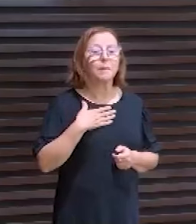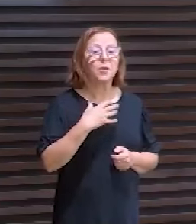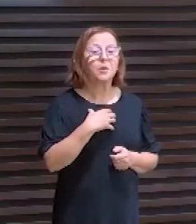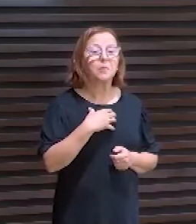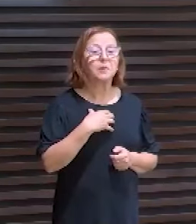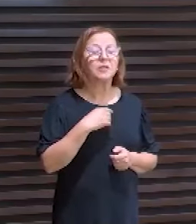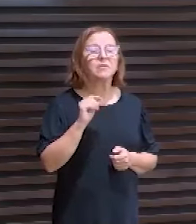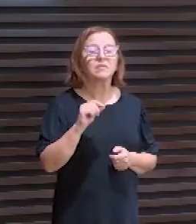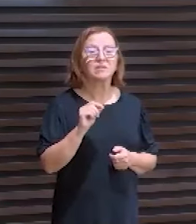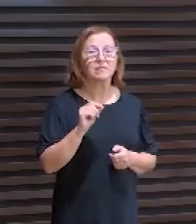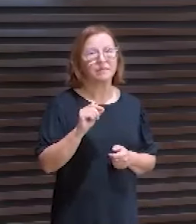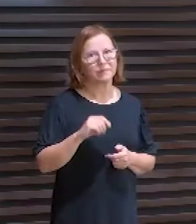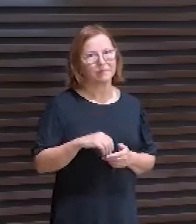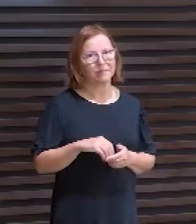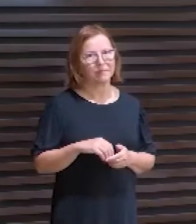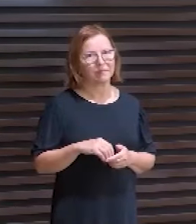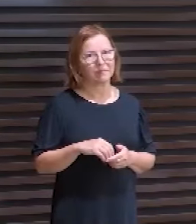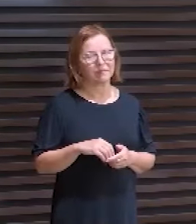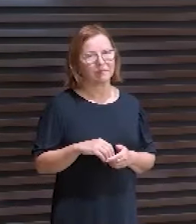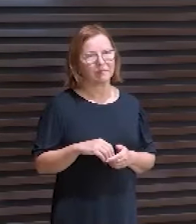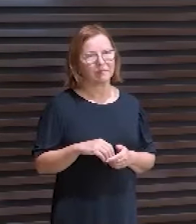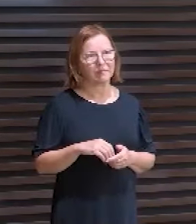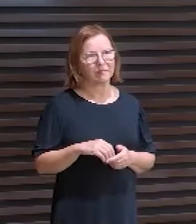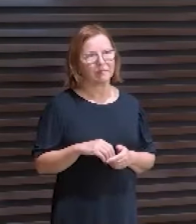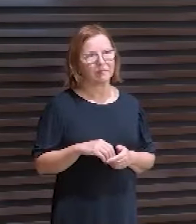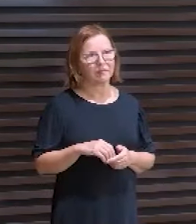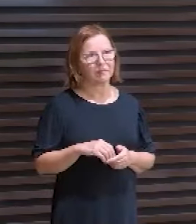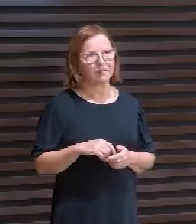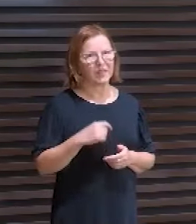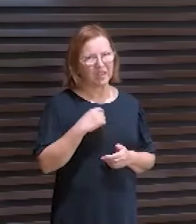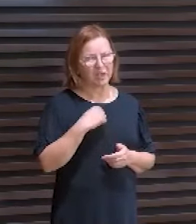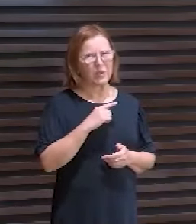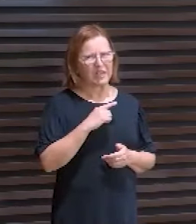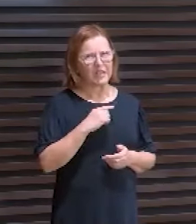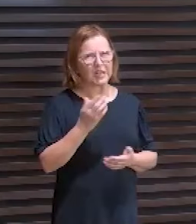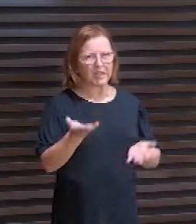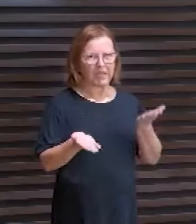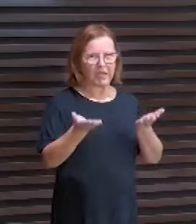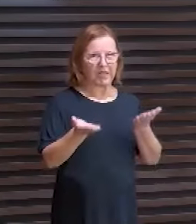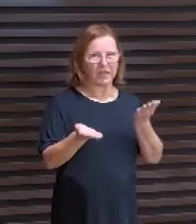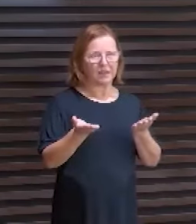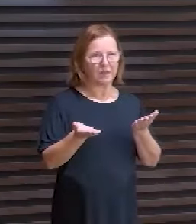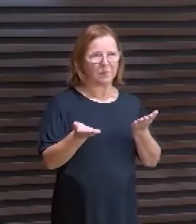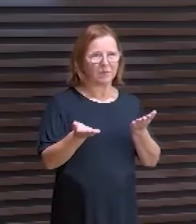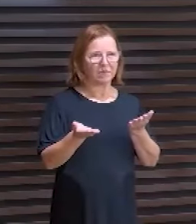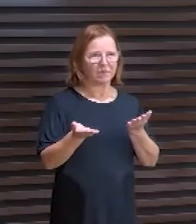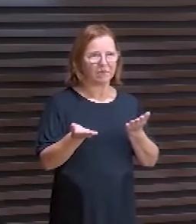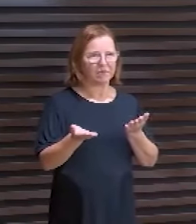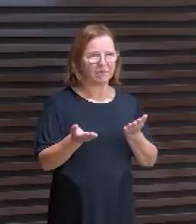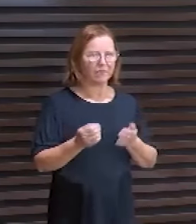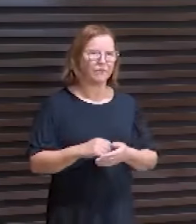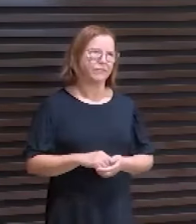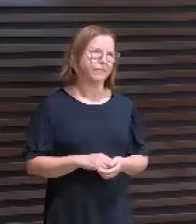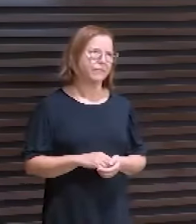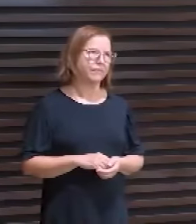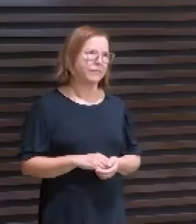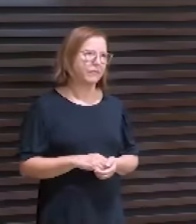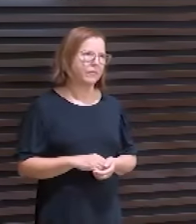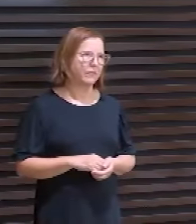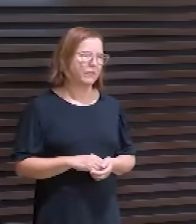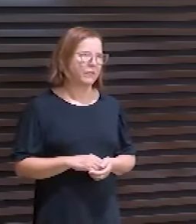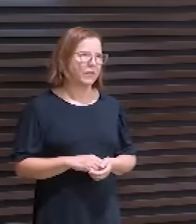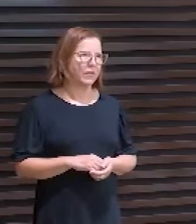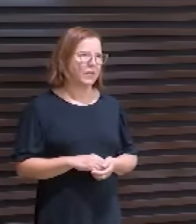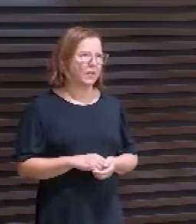comportamento eu tenho tido equilíbrio né aí se a gente for lá para Gálatas